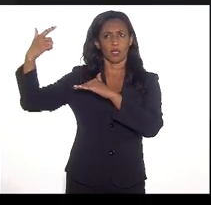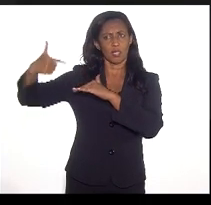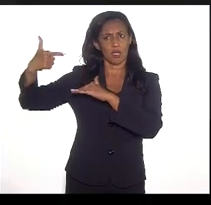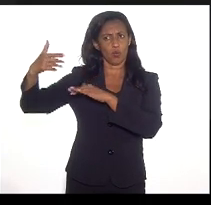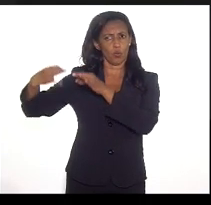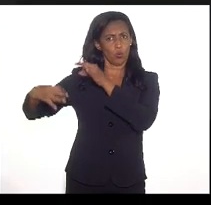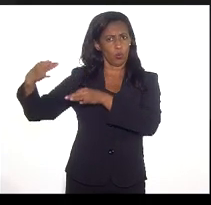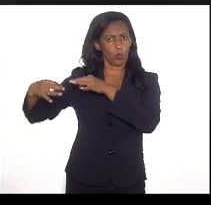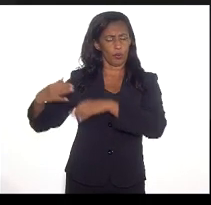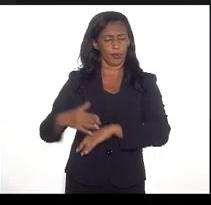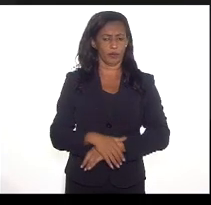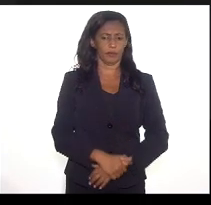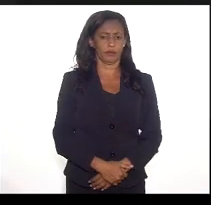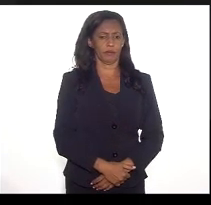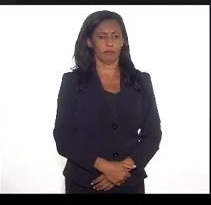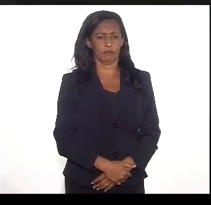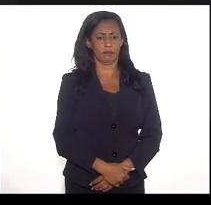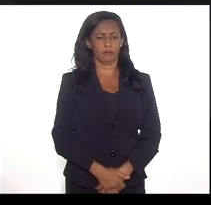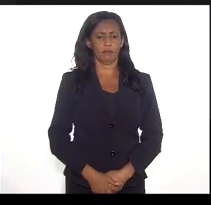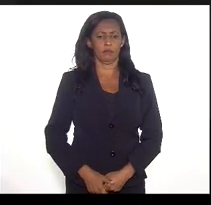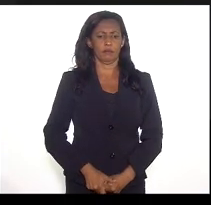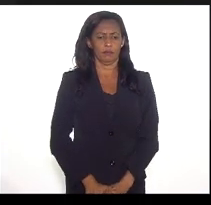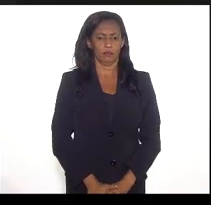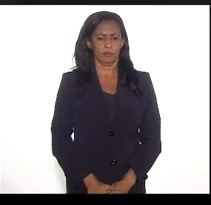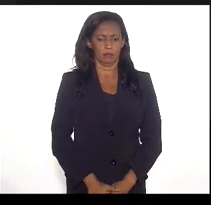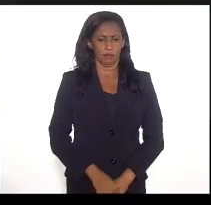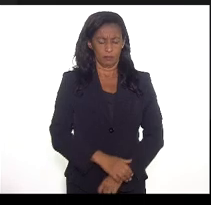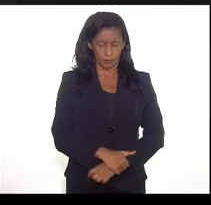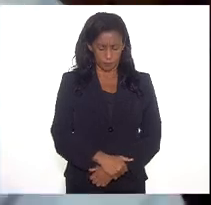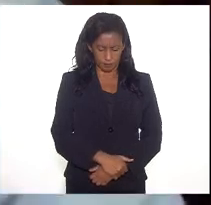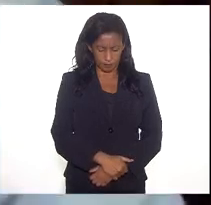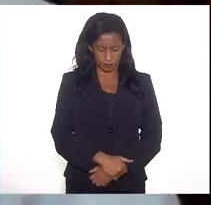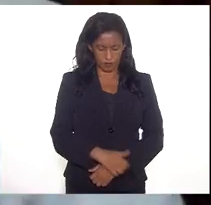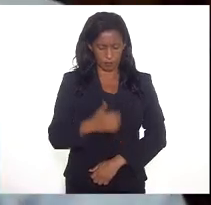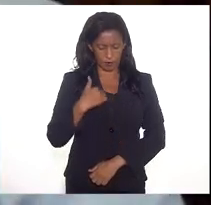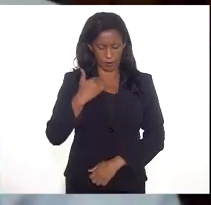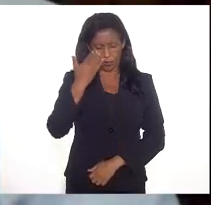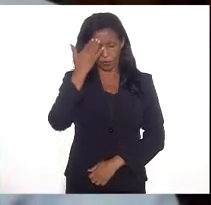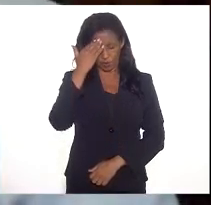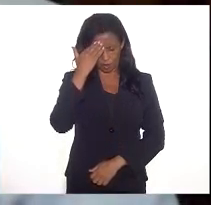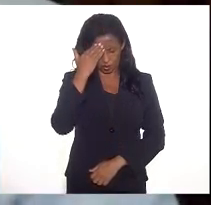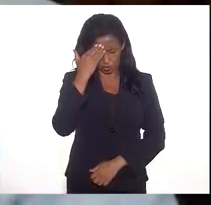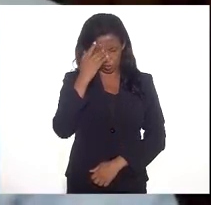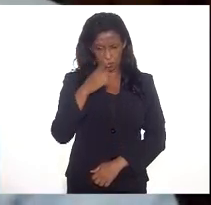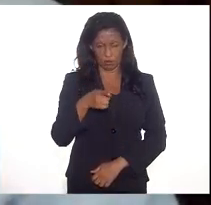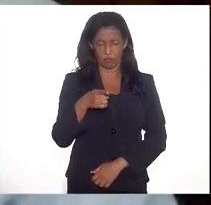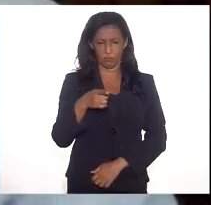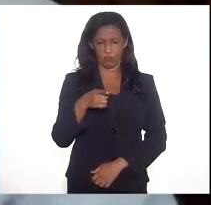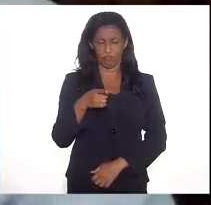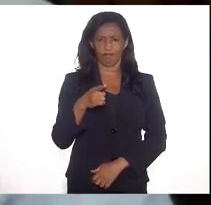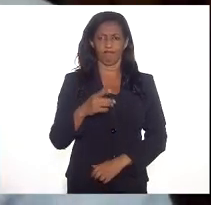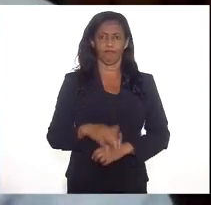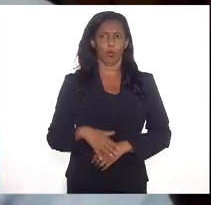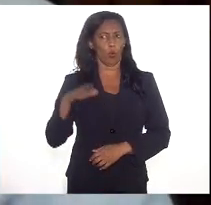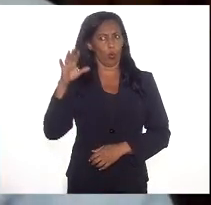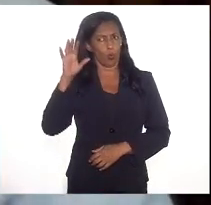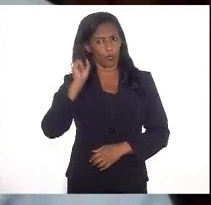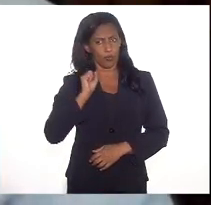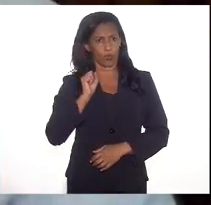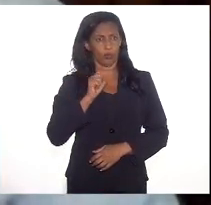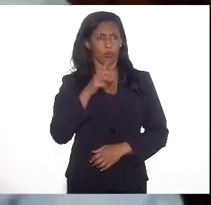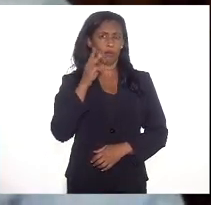Claro. Senhor presidente, eu entendi o encaminhamento do deputado Luiz Paulo, me comprometo, ouvindo a deputada Marta Rocha,